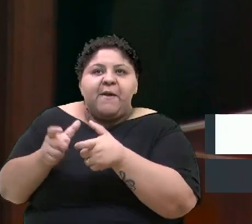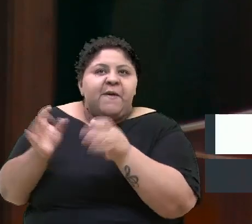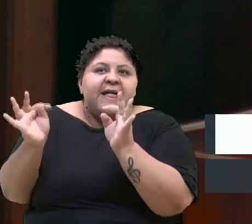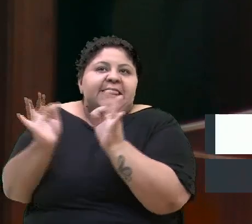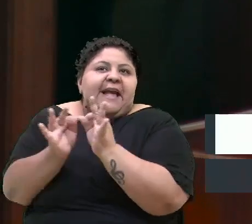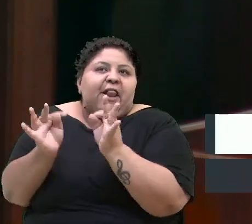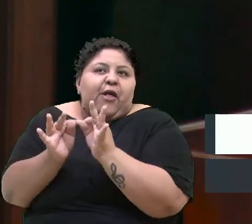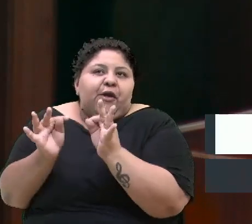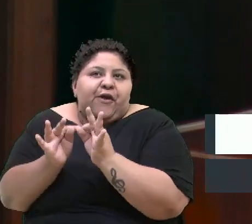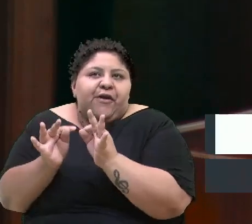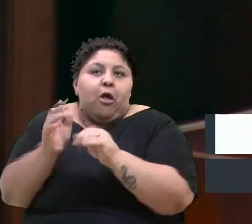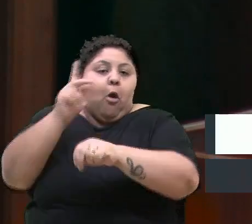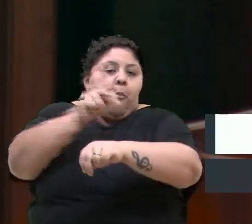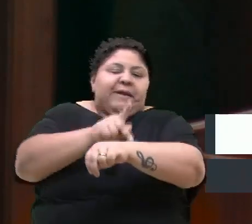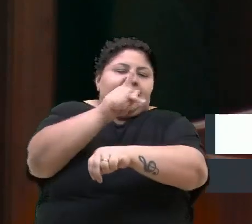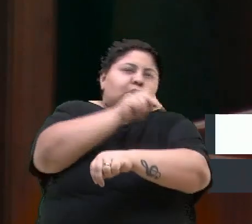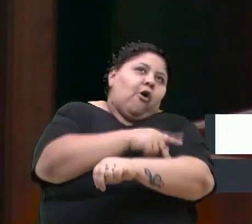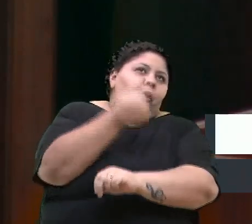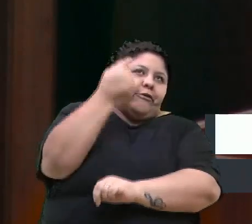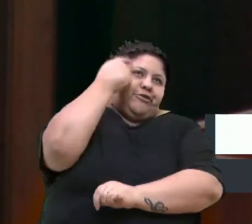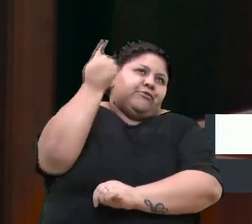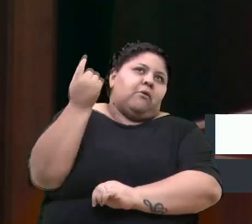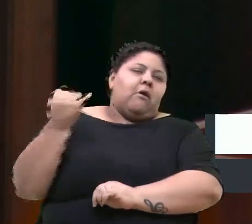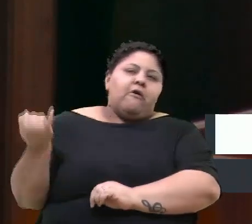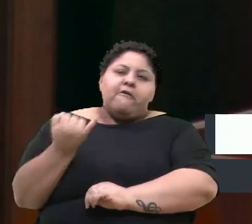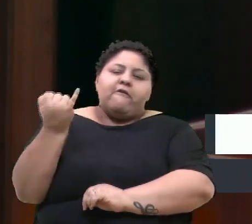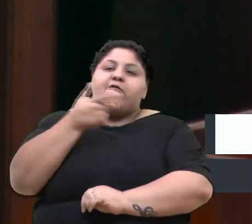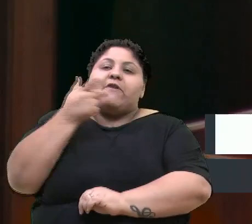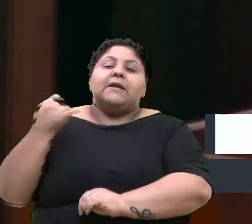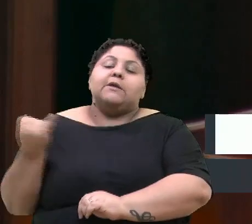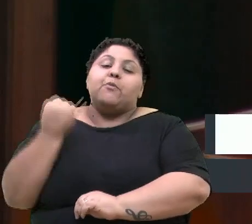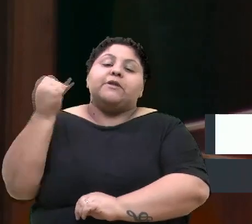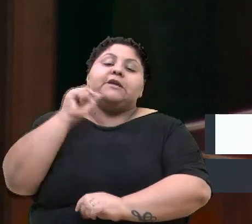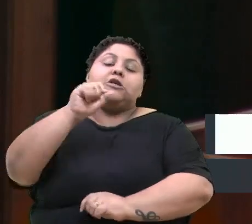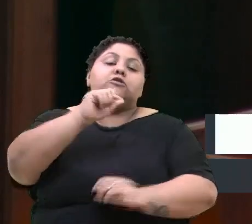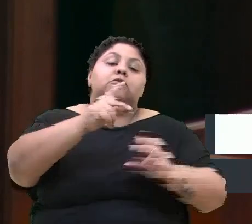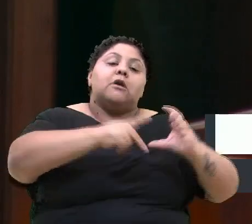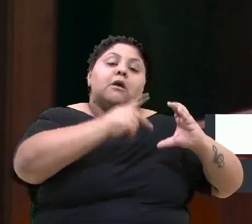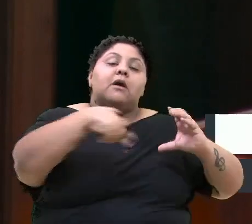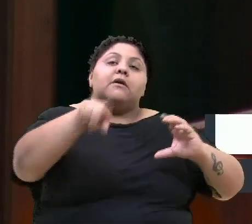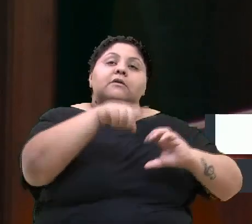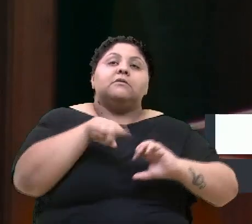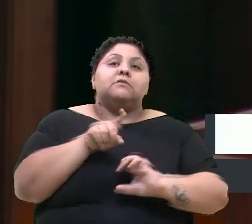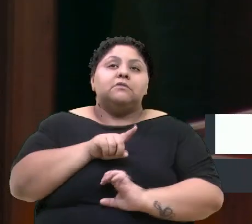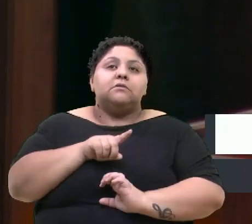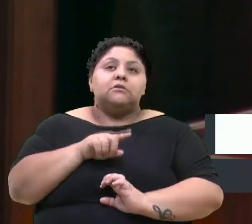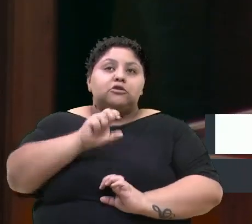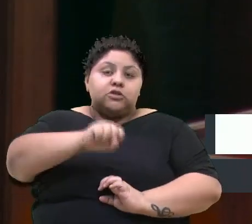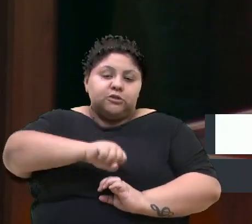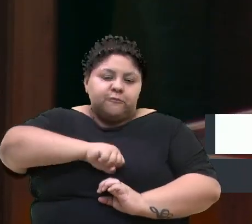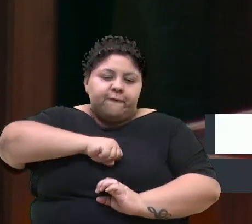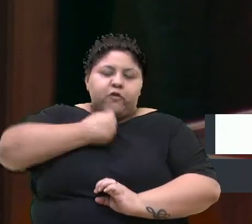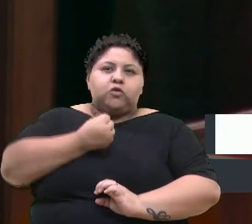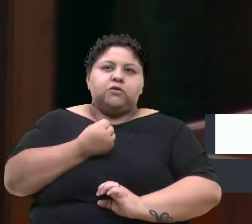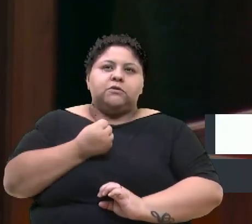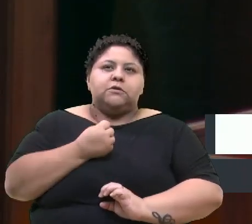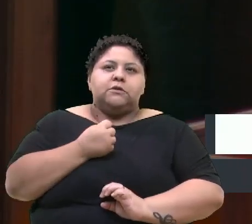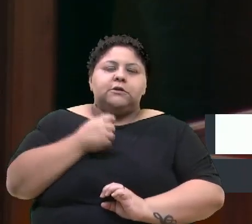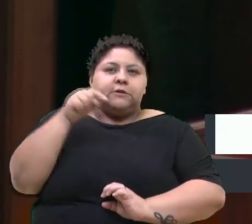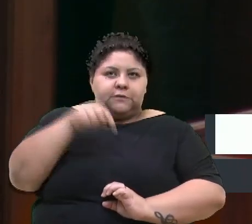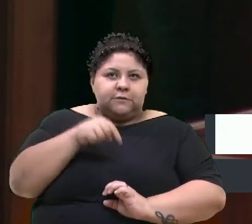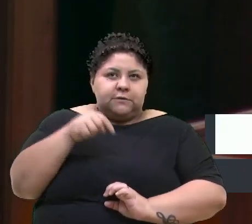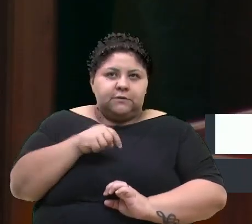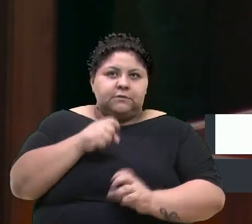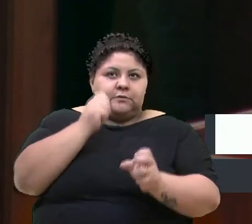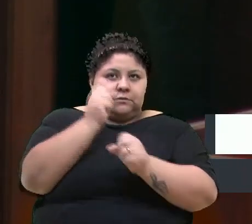didático, pedagógico, falando da importância do que é a Câmara. E às vezes o seu esforço, vereadora, nesses anos, né,